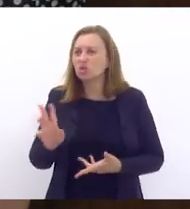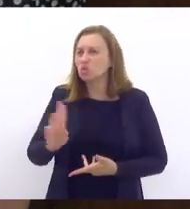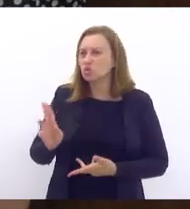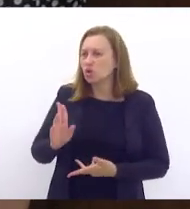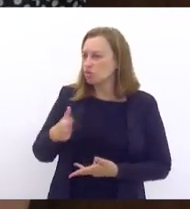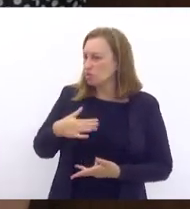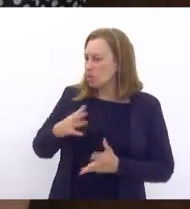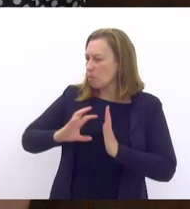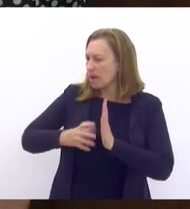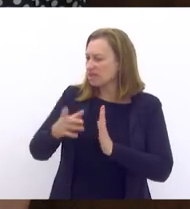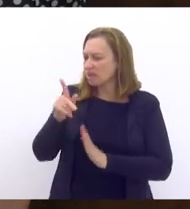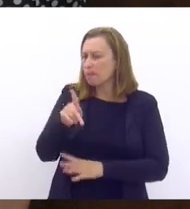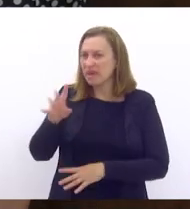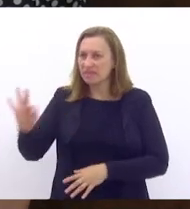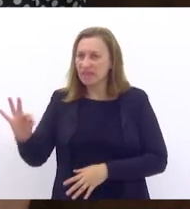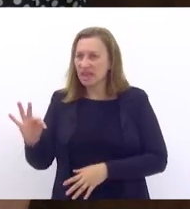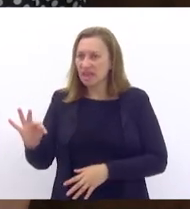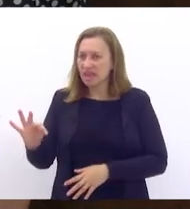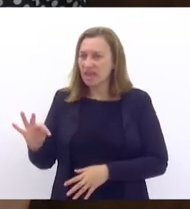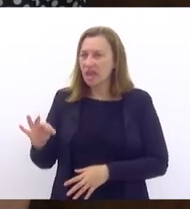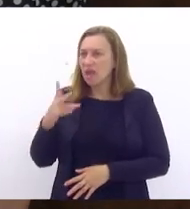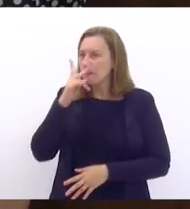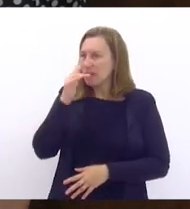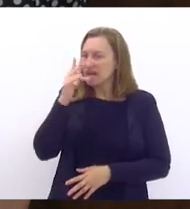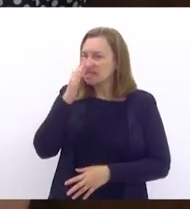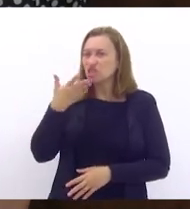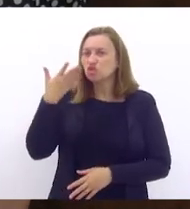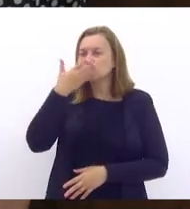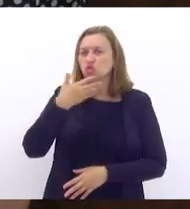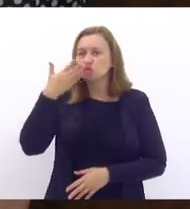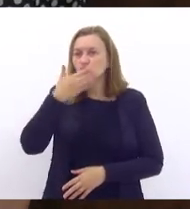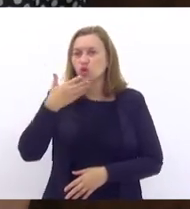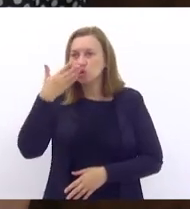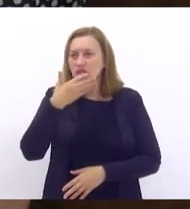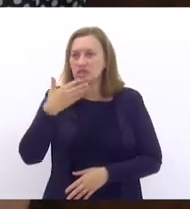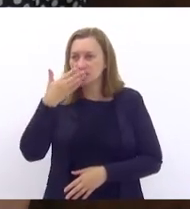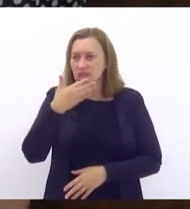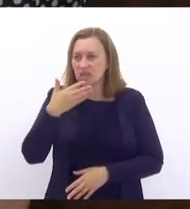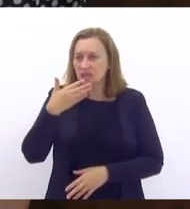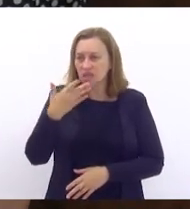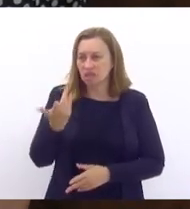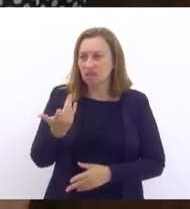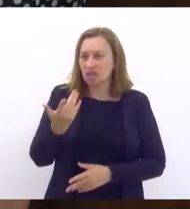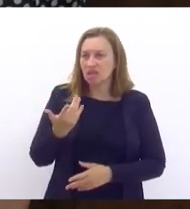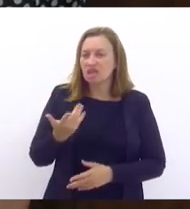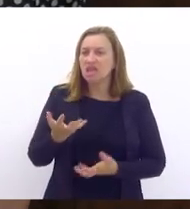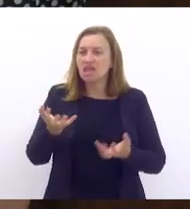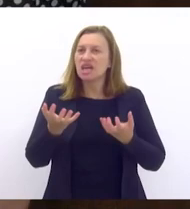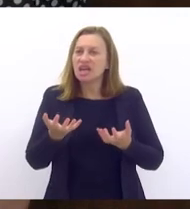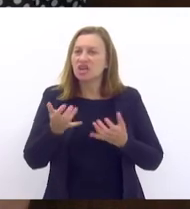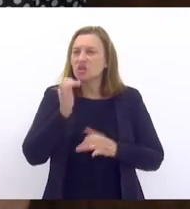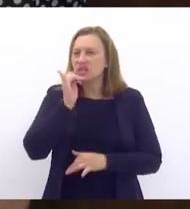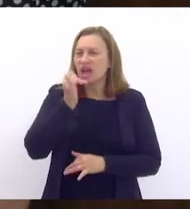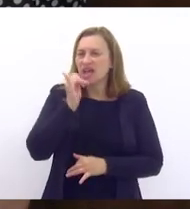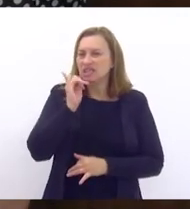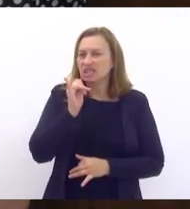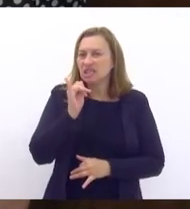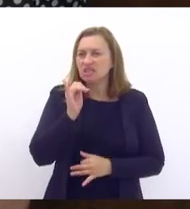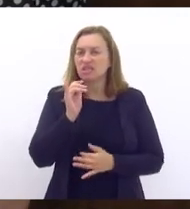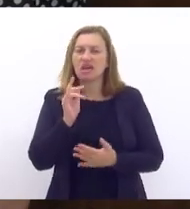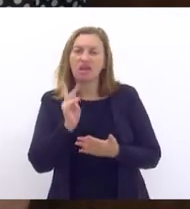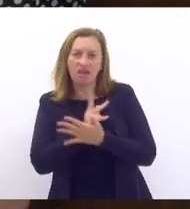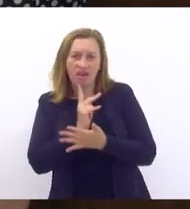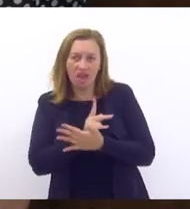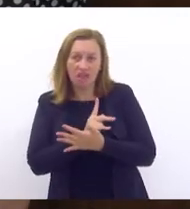meu partido, do PT, que nem doce na boca de criança, e querendo criar narrativas